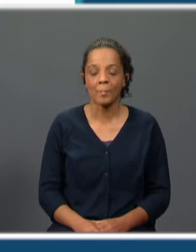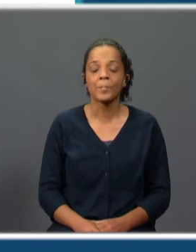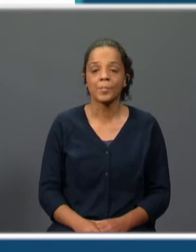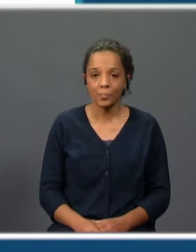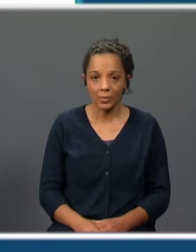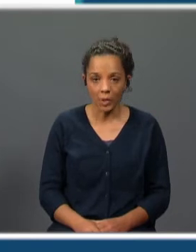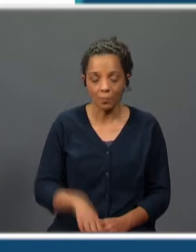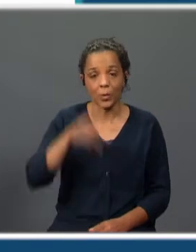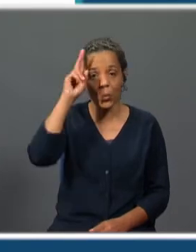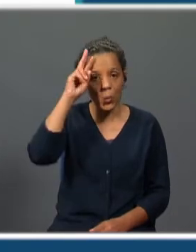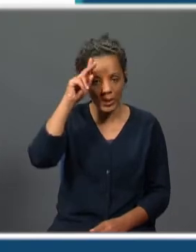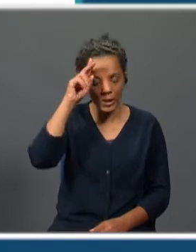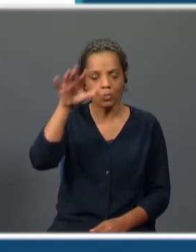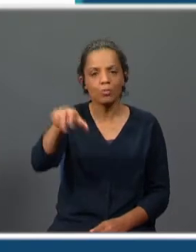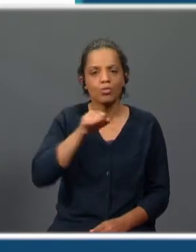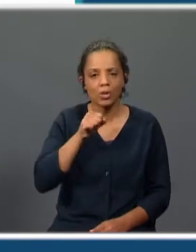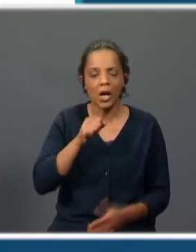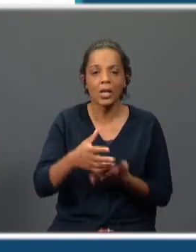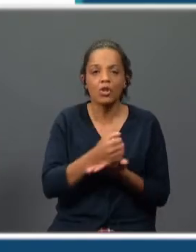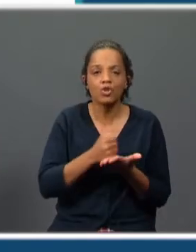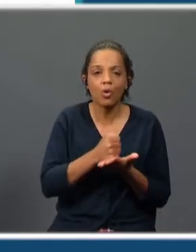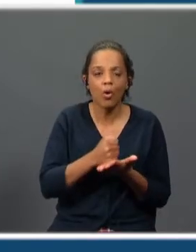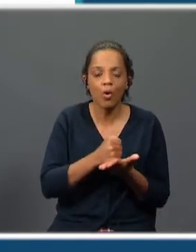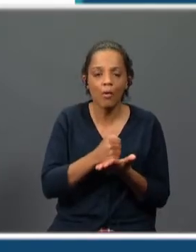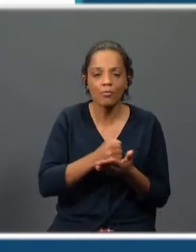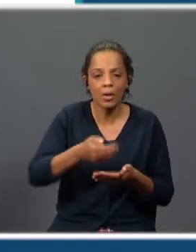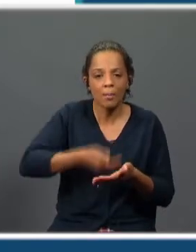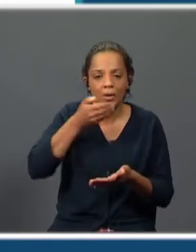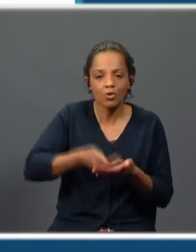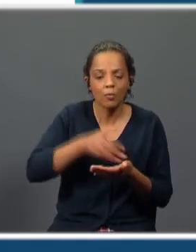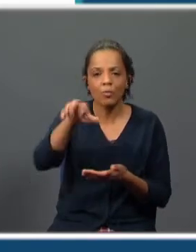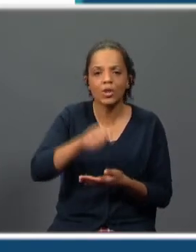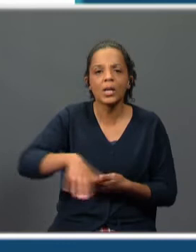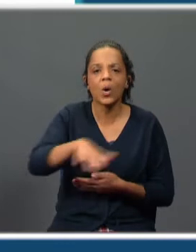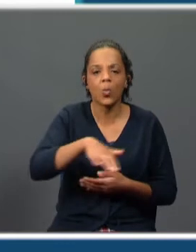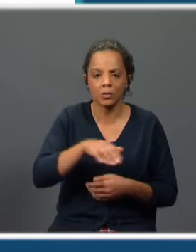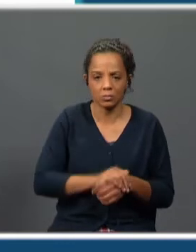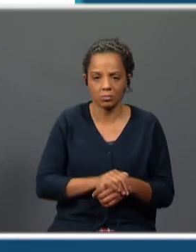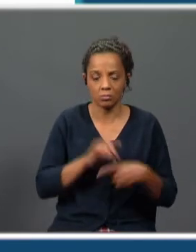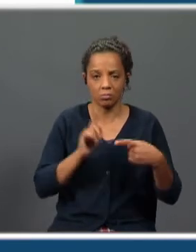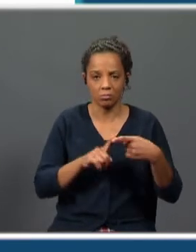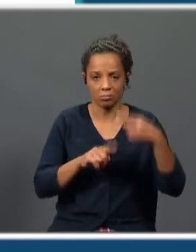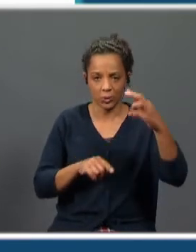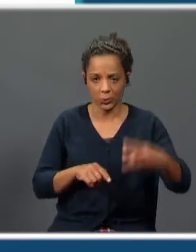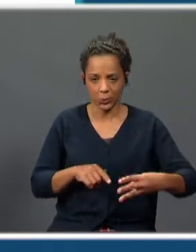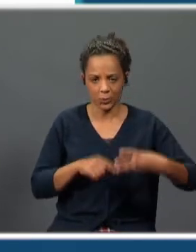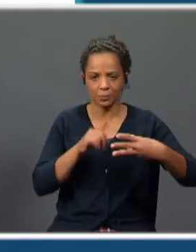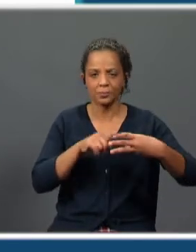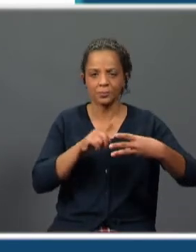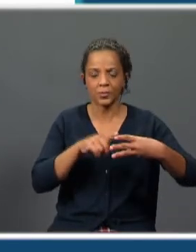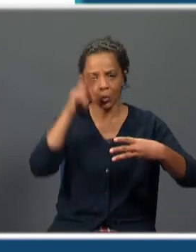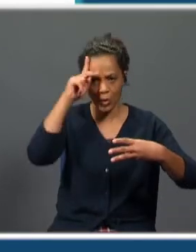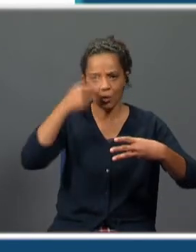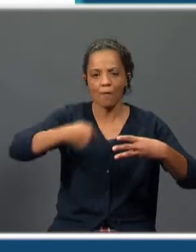Onde foi o coelhinho buscar as couves para o caldinho? Temos aqui três hipóteses.